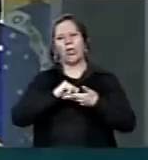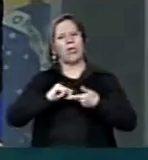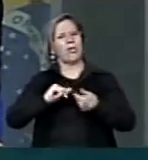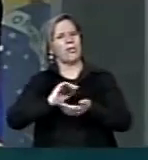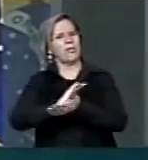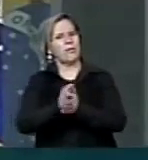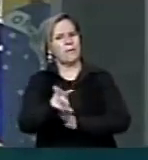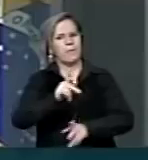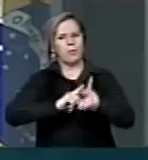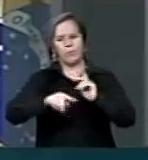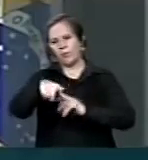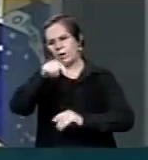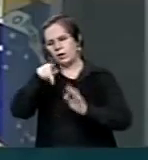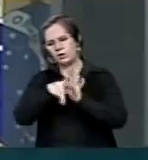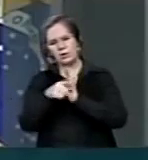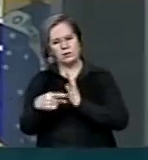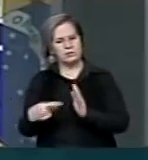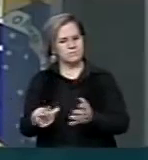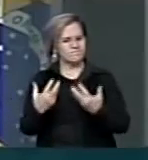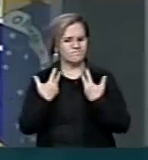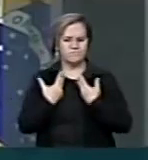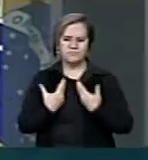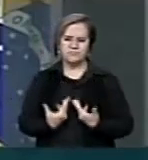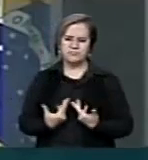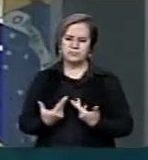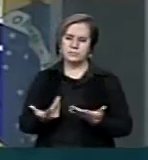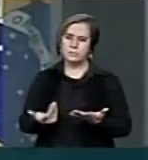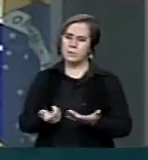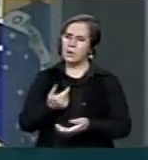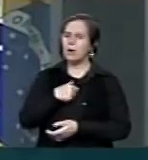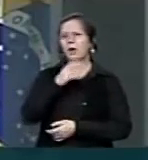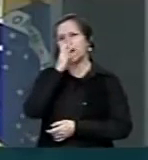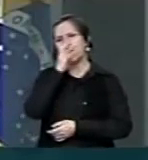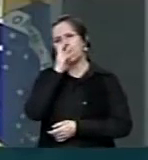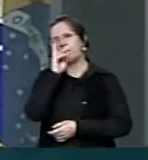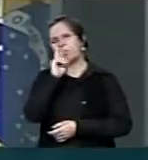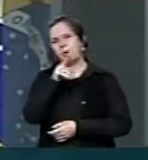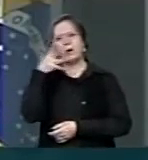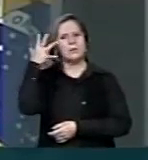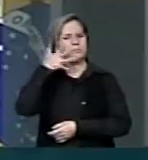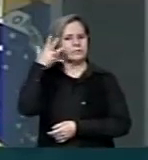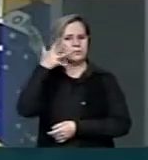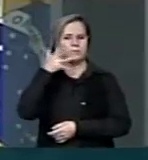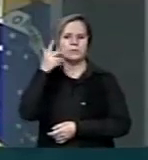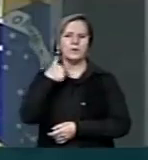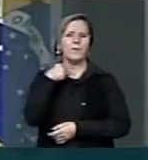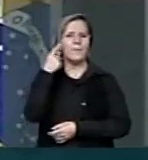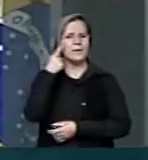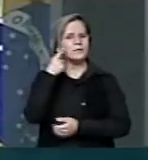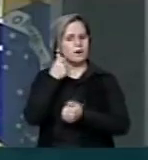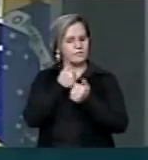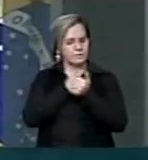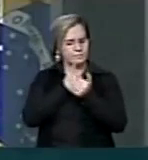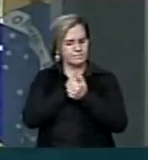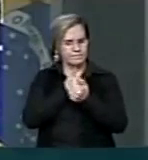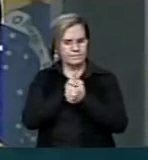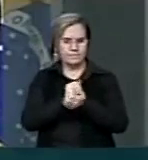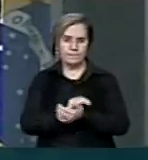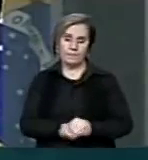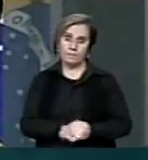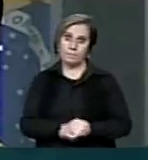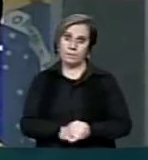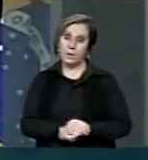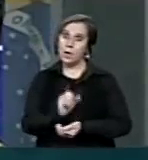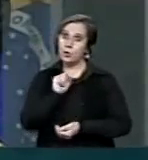população que elegeu. E eu, ao assistir àquele pronunciamento, eu pensava com meus botões, se a